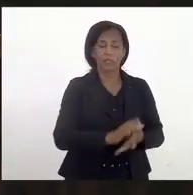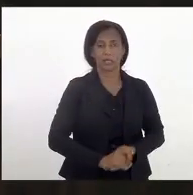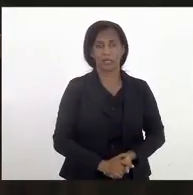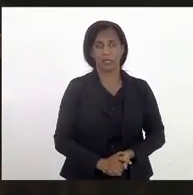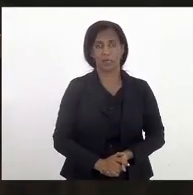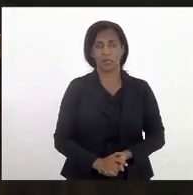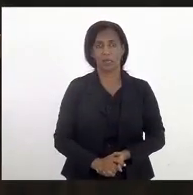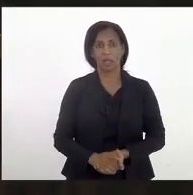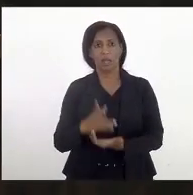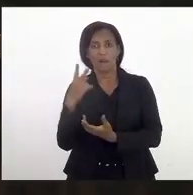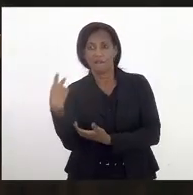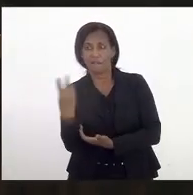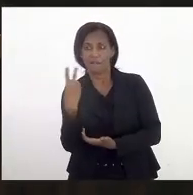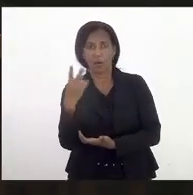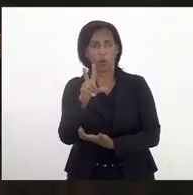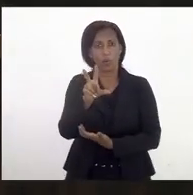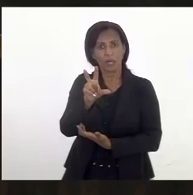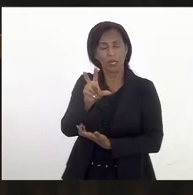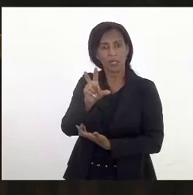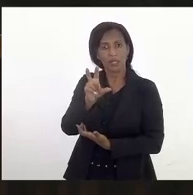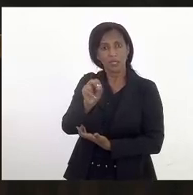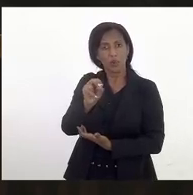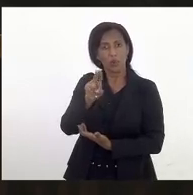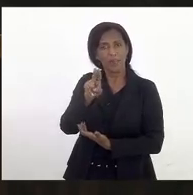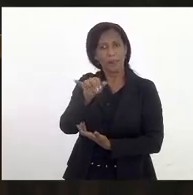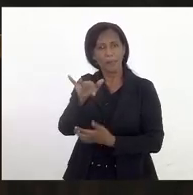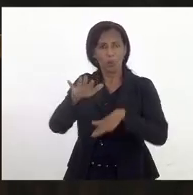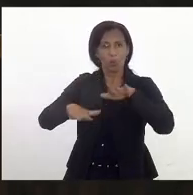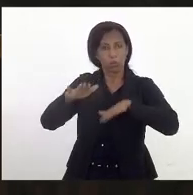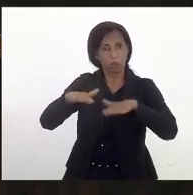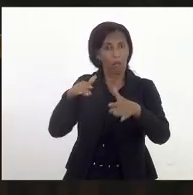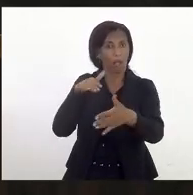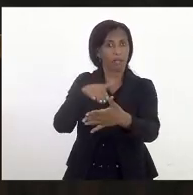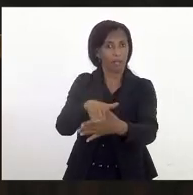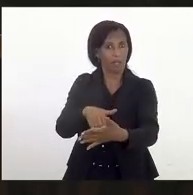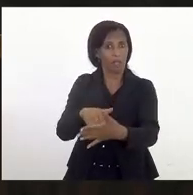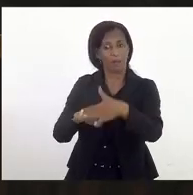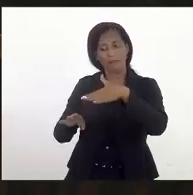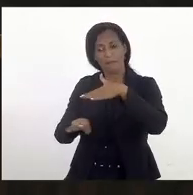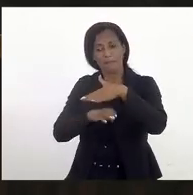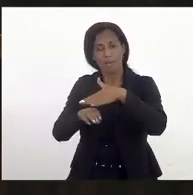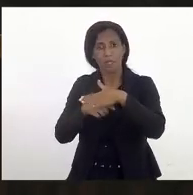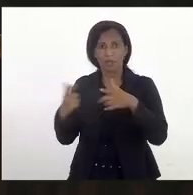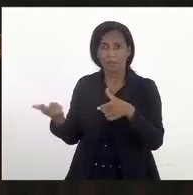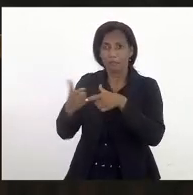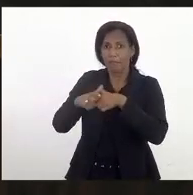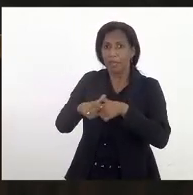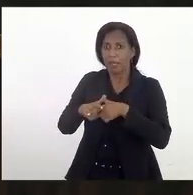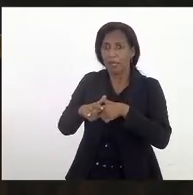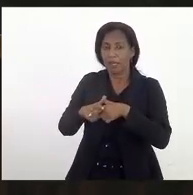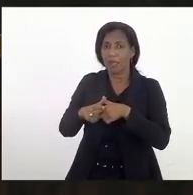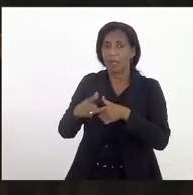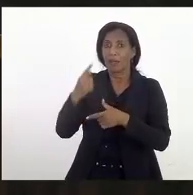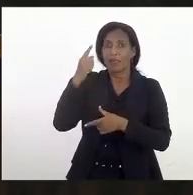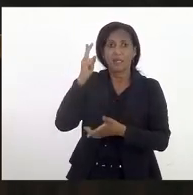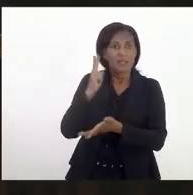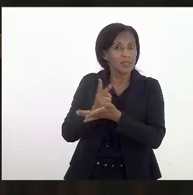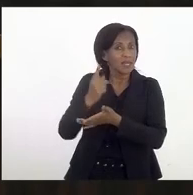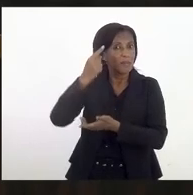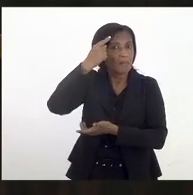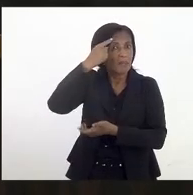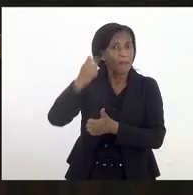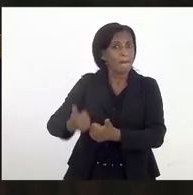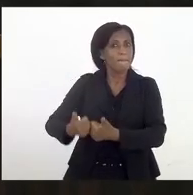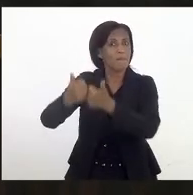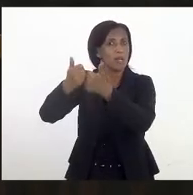créditos de até 50.000 Riacho pequeno o empresário mais sempre pensando no Melhor